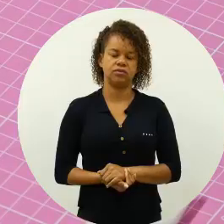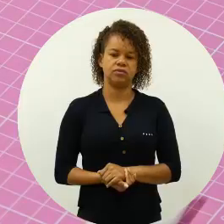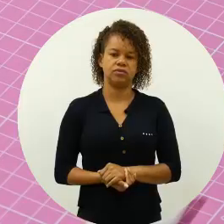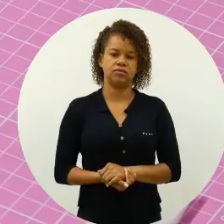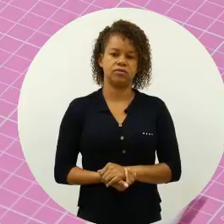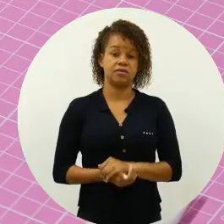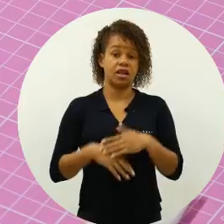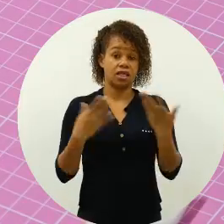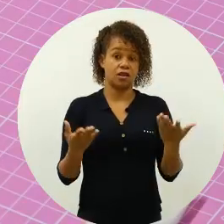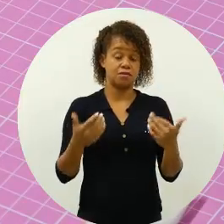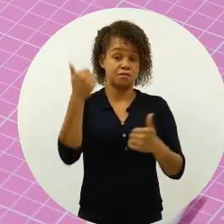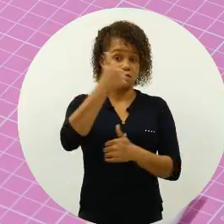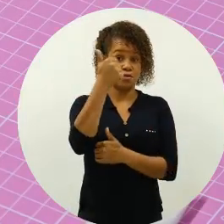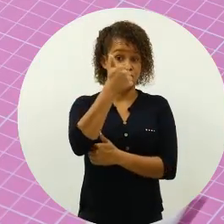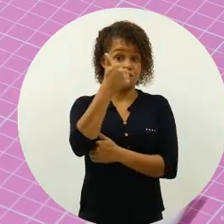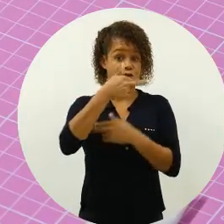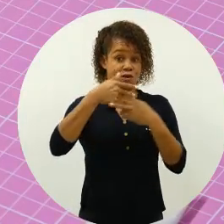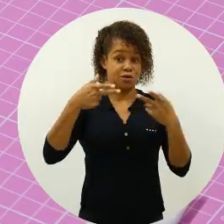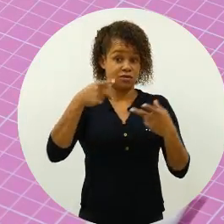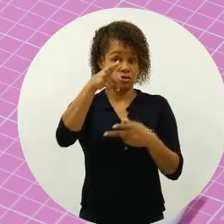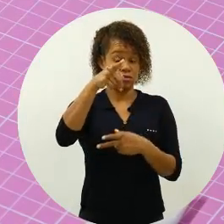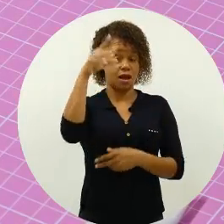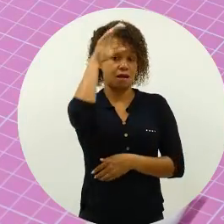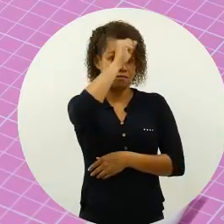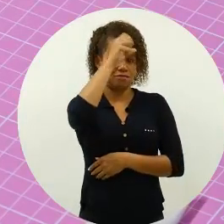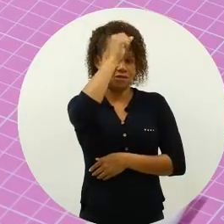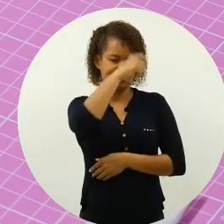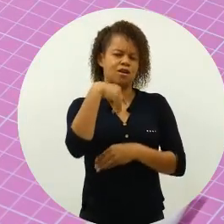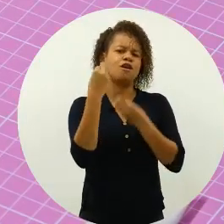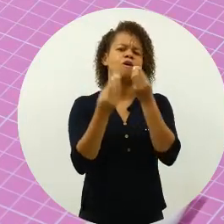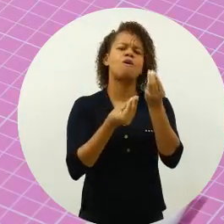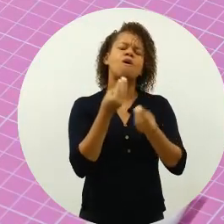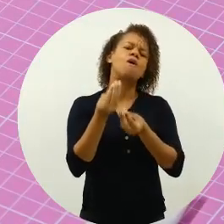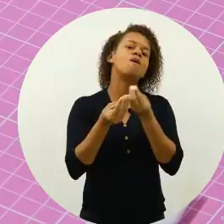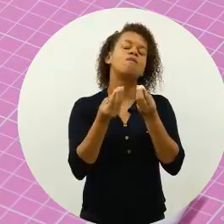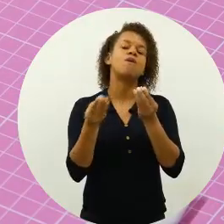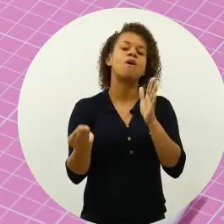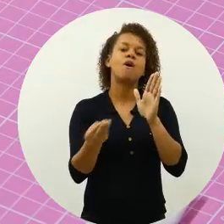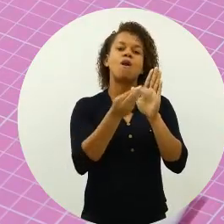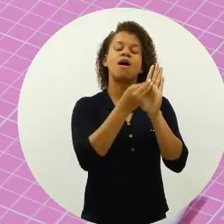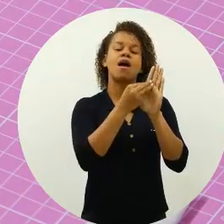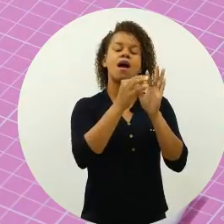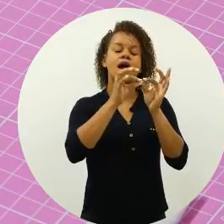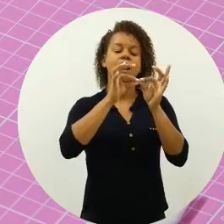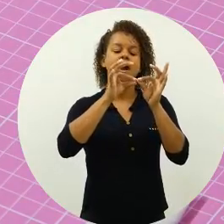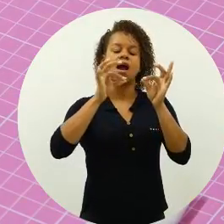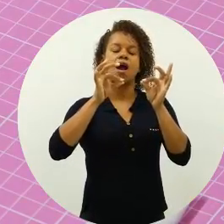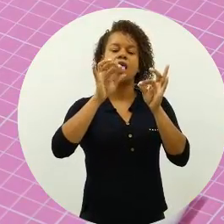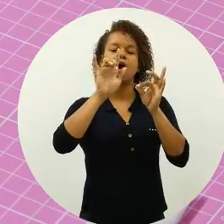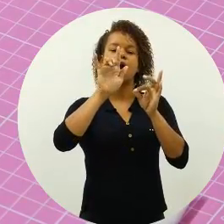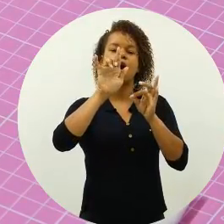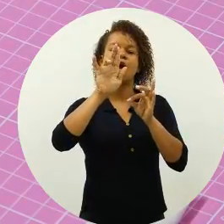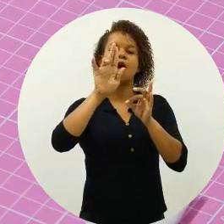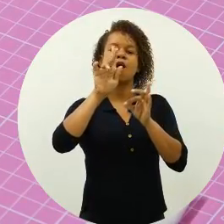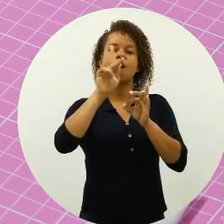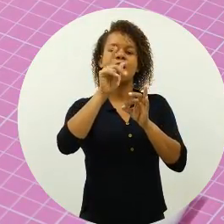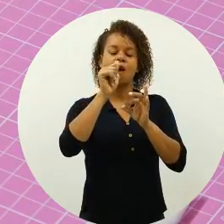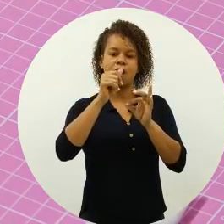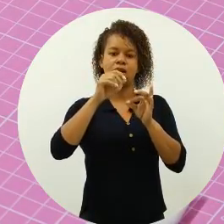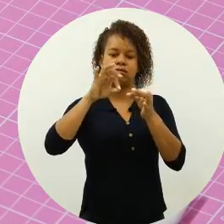Então, a primeira coisa que você tem que aprender é como colocar a linha na sua